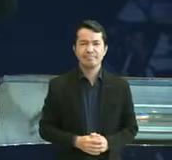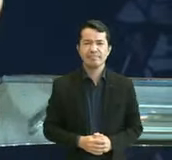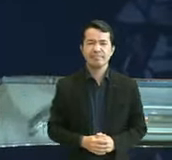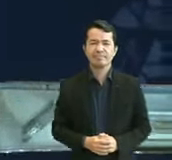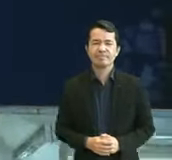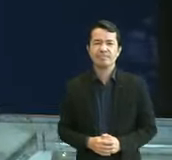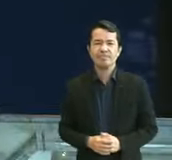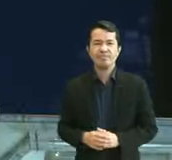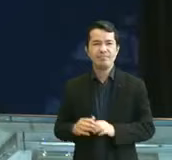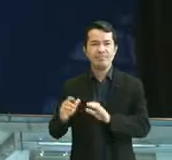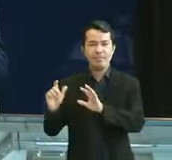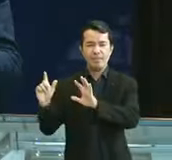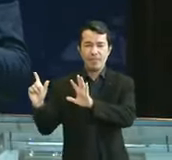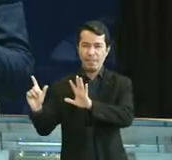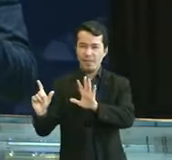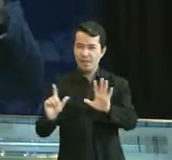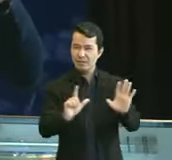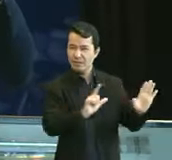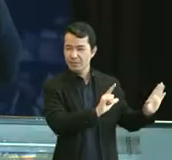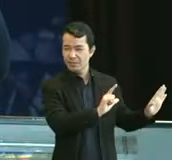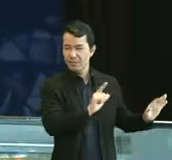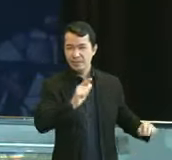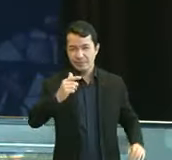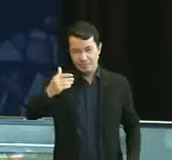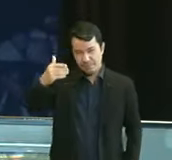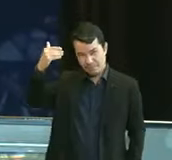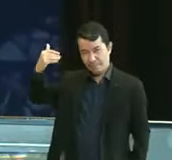Algumas semanas atrás eu estava muito triste.